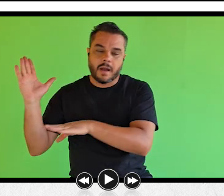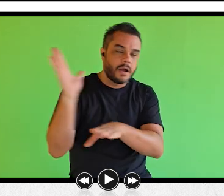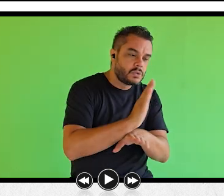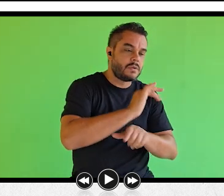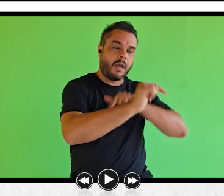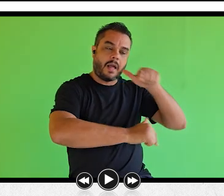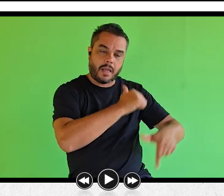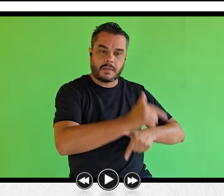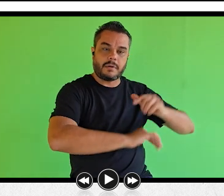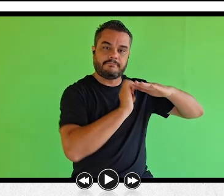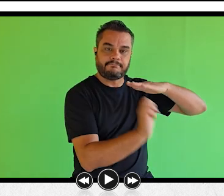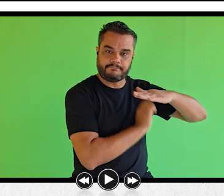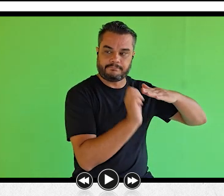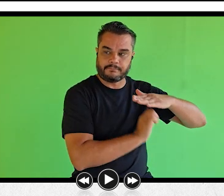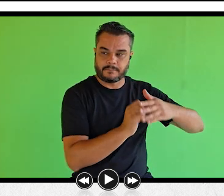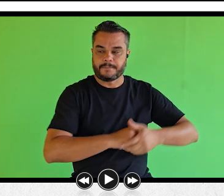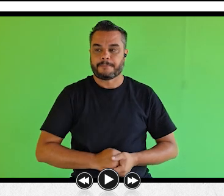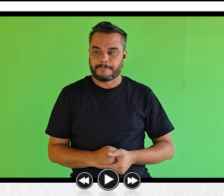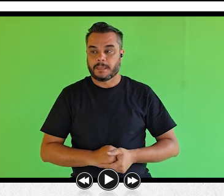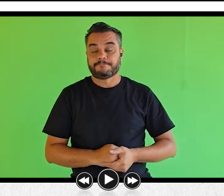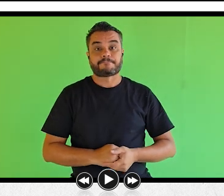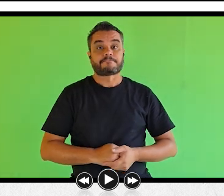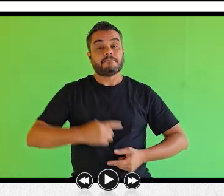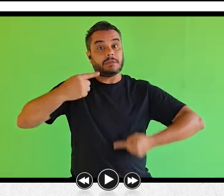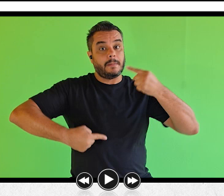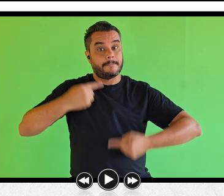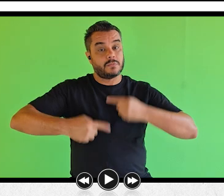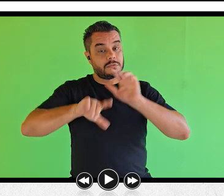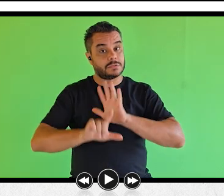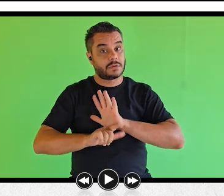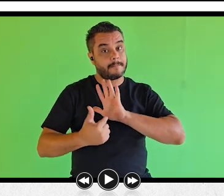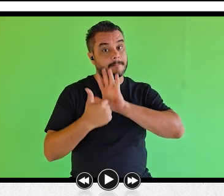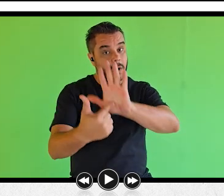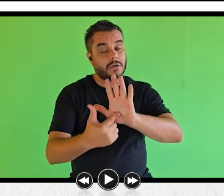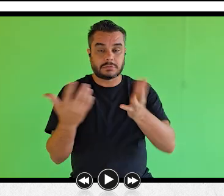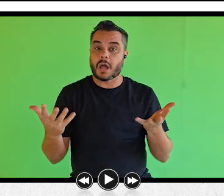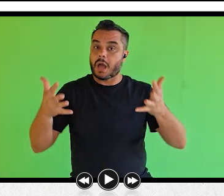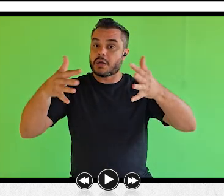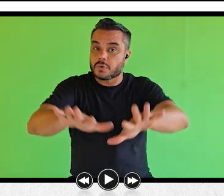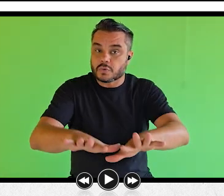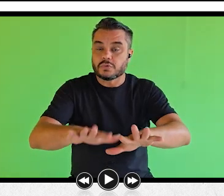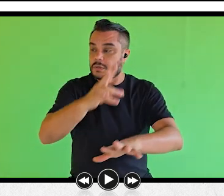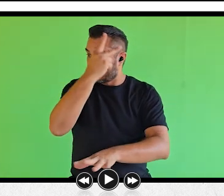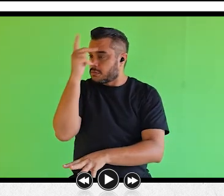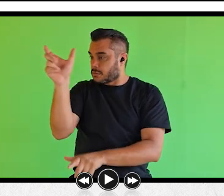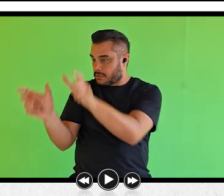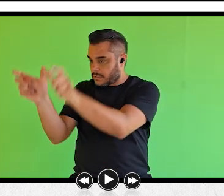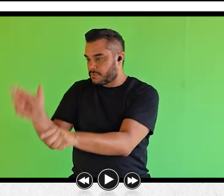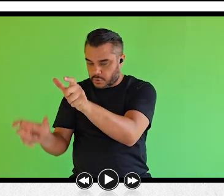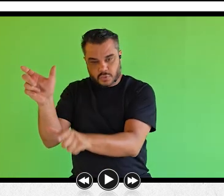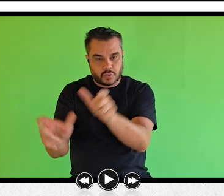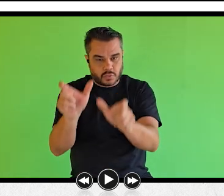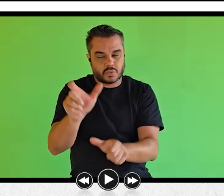política, ela traz ali essa questão da inclusão dos catadores de materiais recicláveis em diversos pontos, né, fazendo com